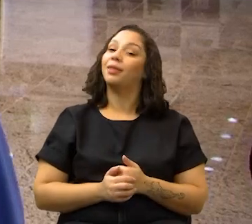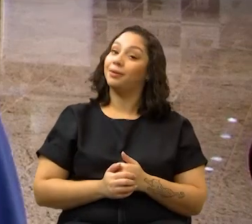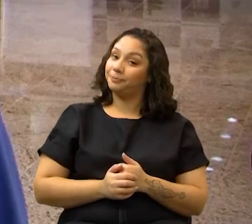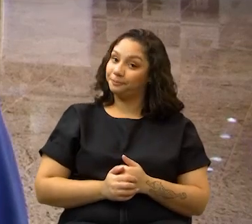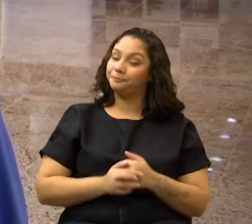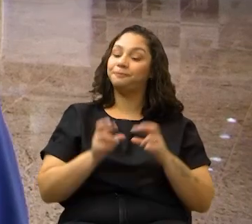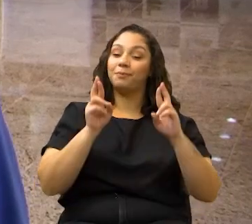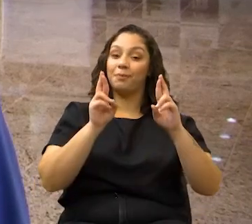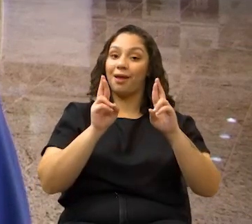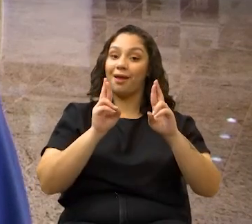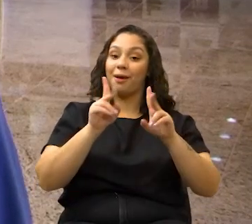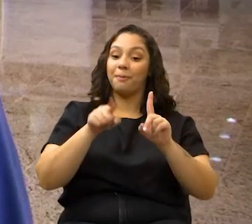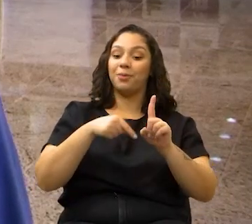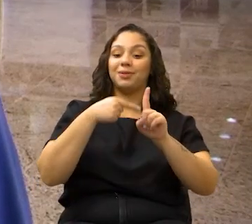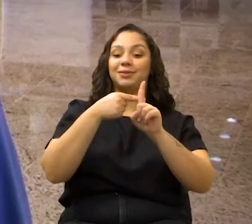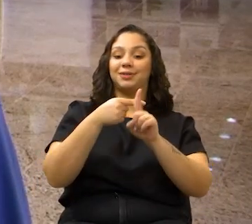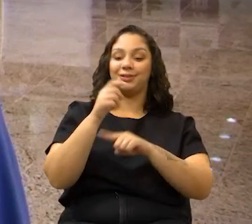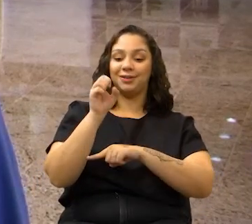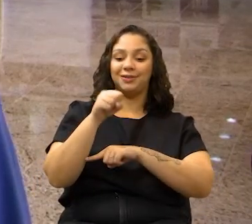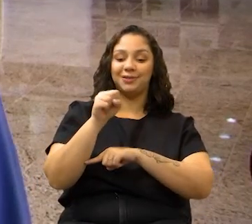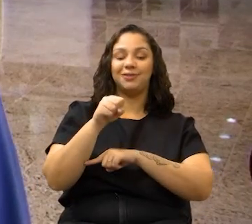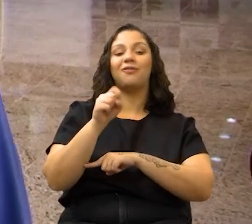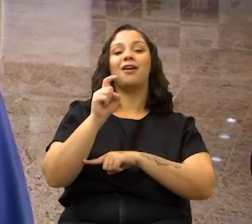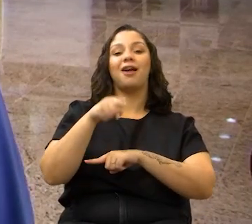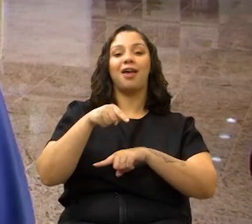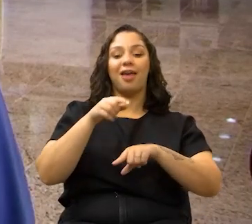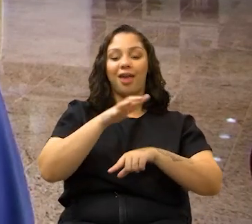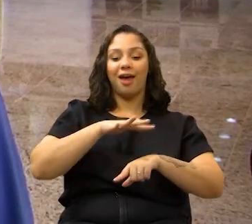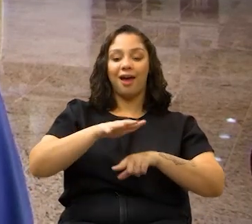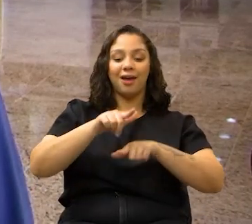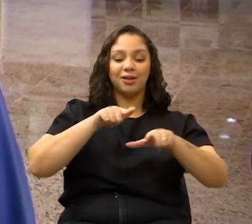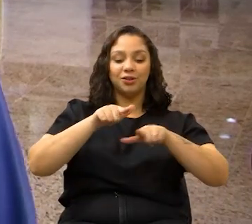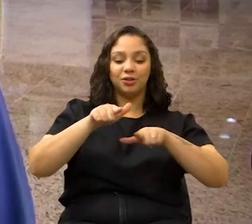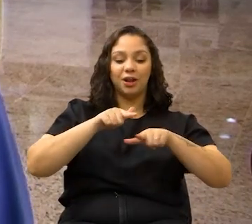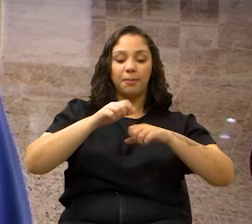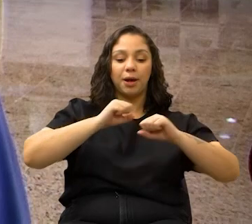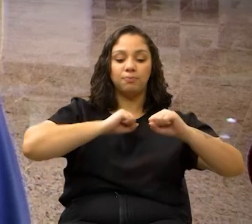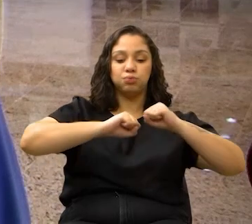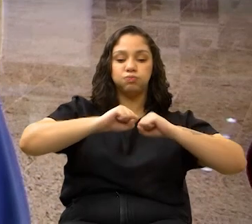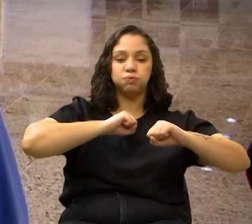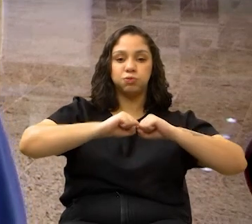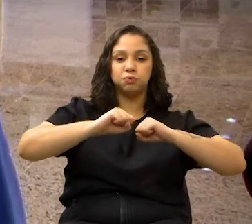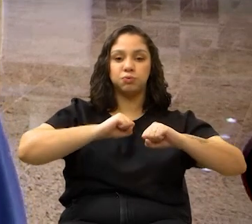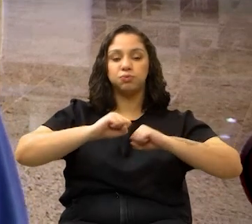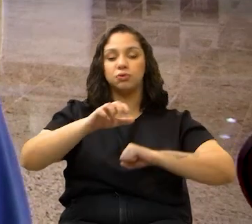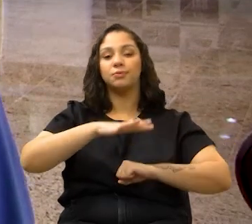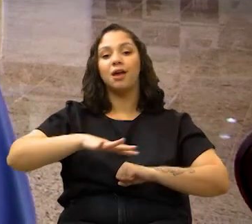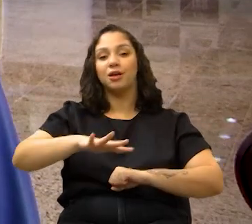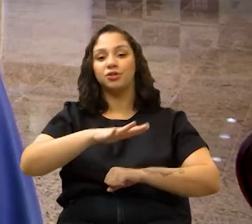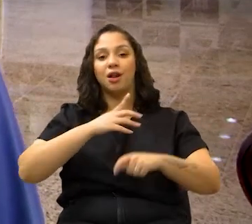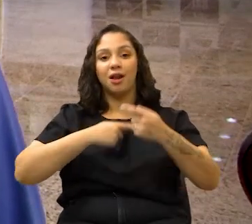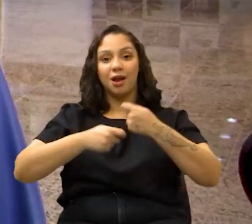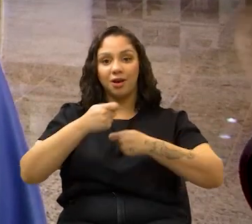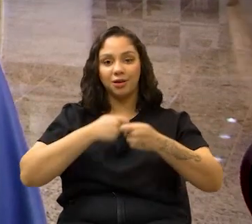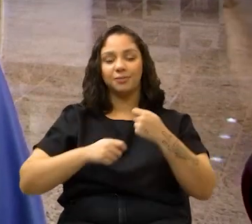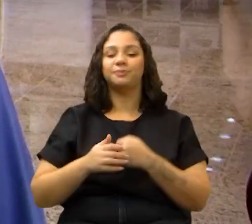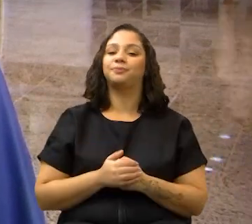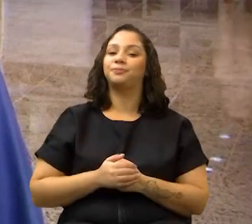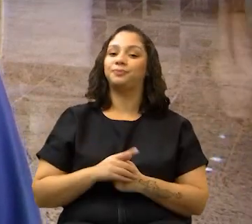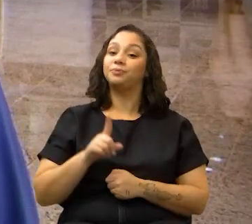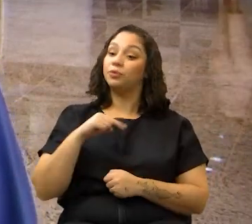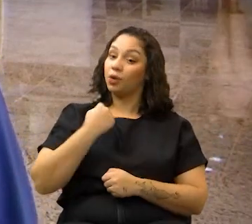positiva, movimentar o mercado, movimentar a nossa economia regional. Estamos com uma